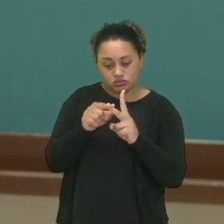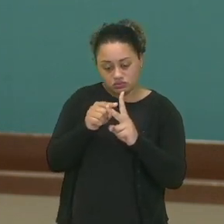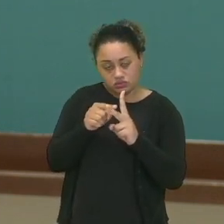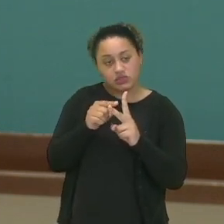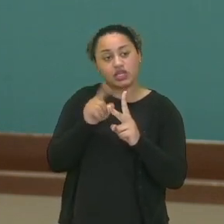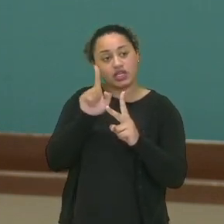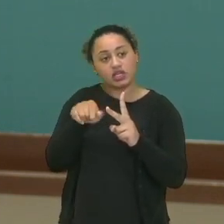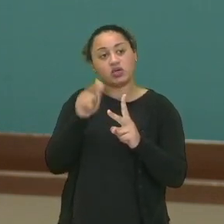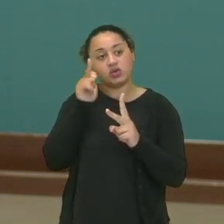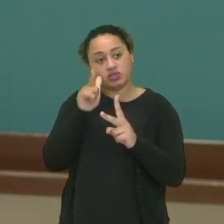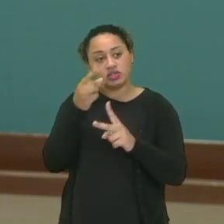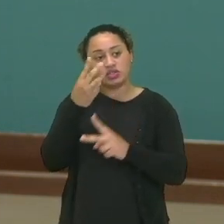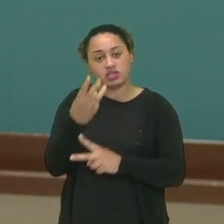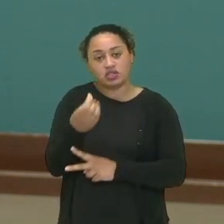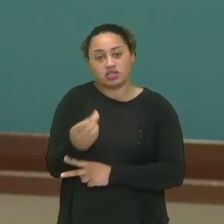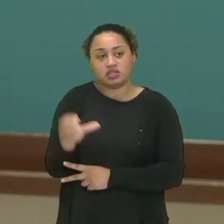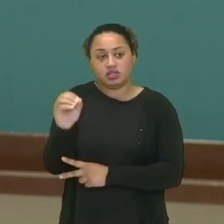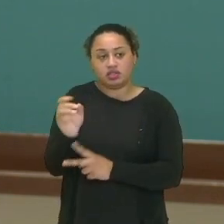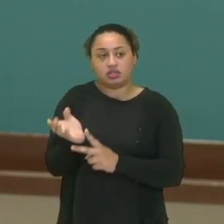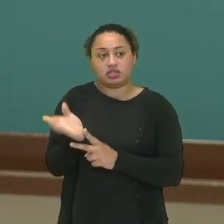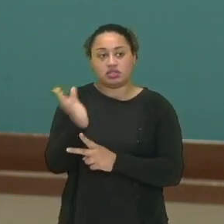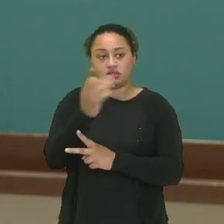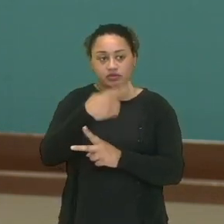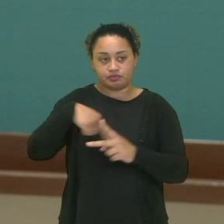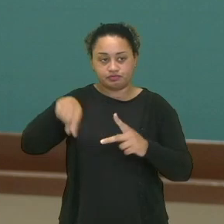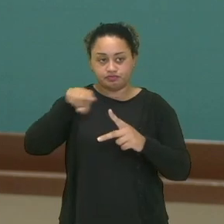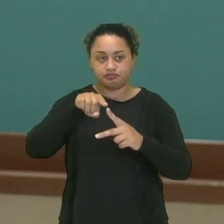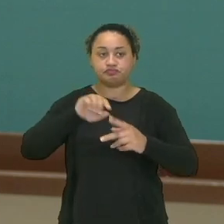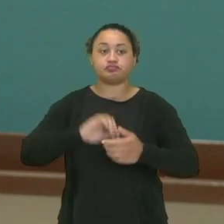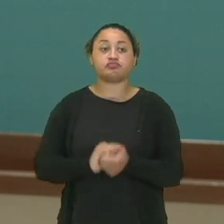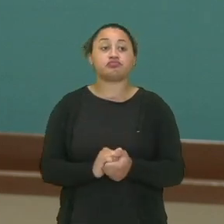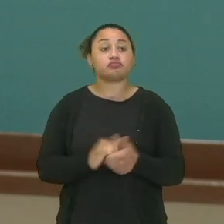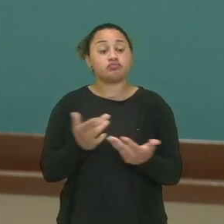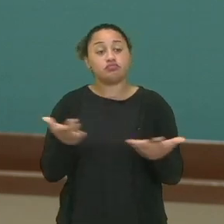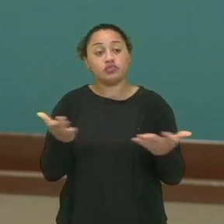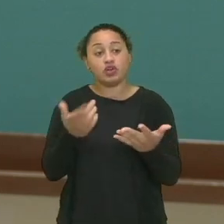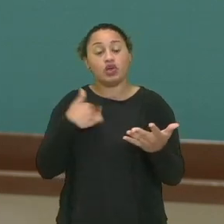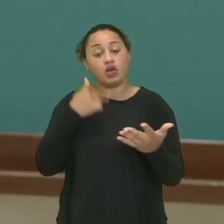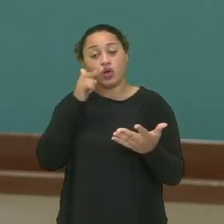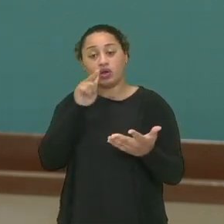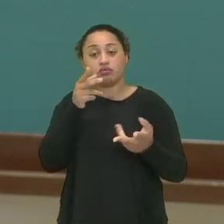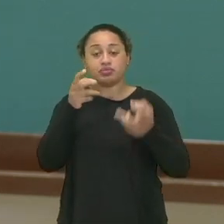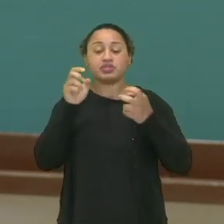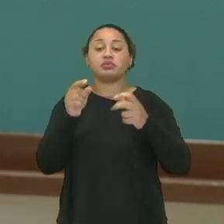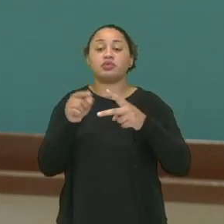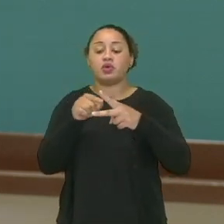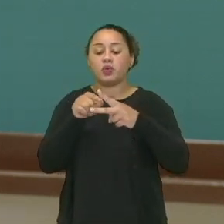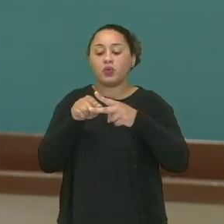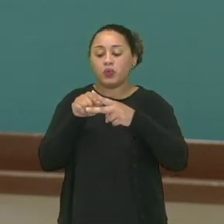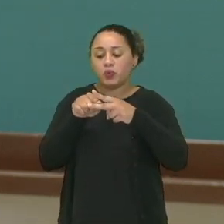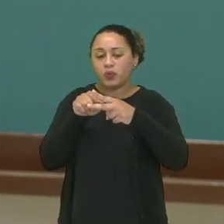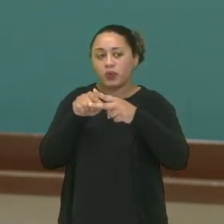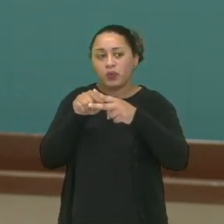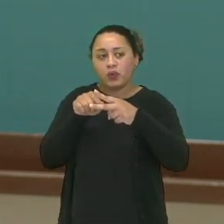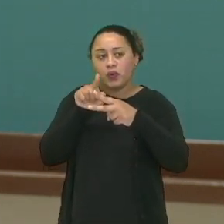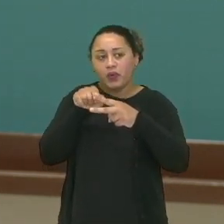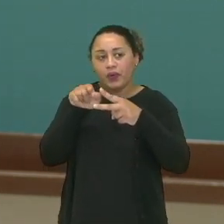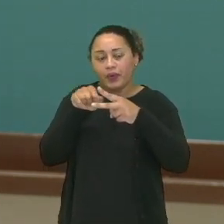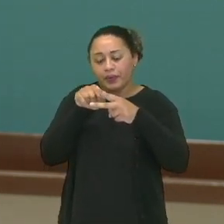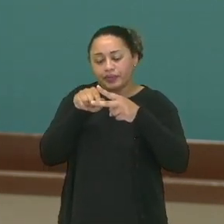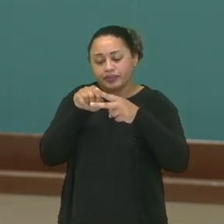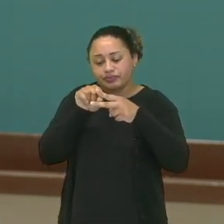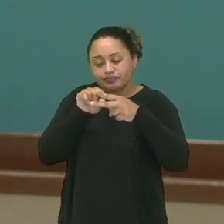fechando 360 graus, tá bom? Então aí, ó, essa abertura de 1 grau que a gente fala é em relação a